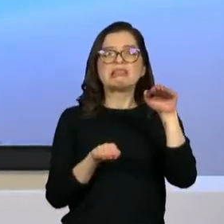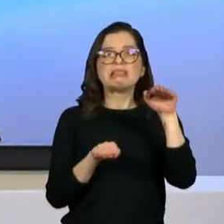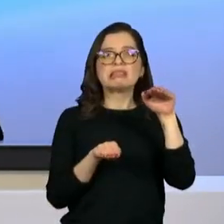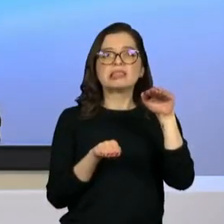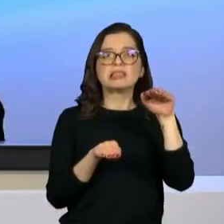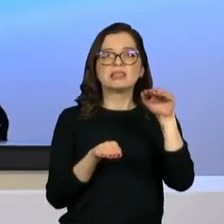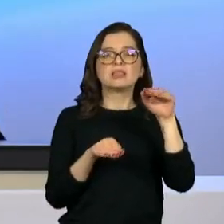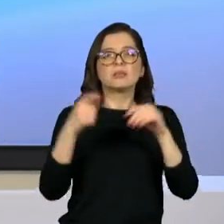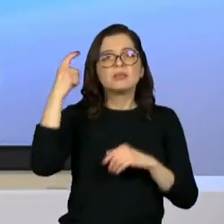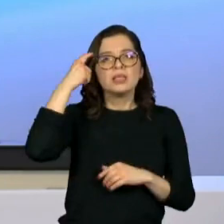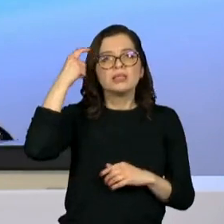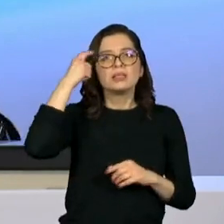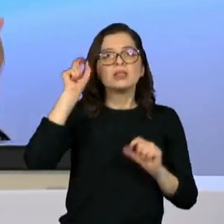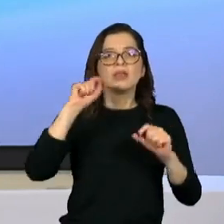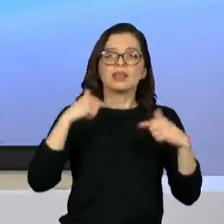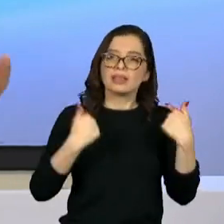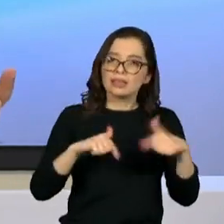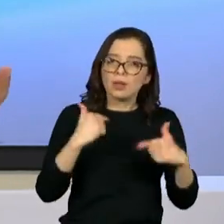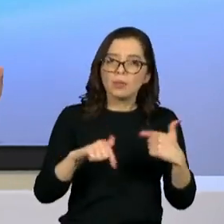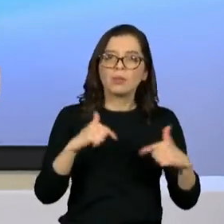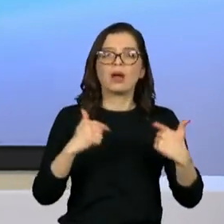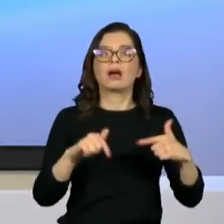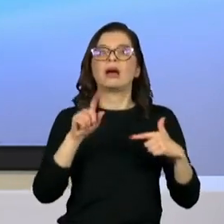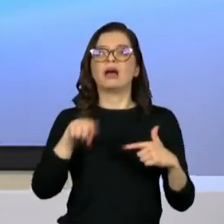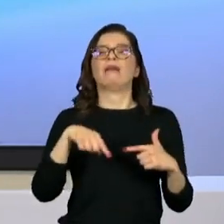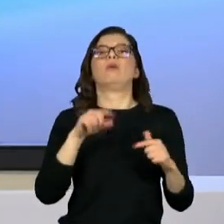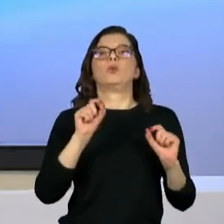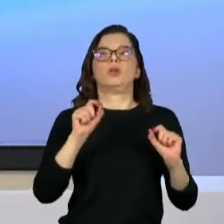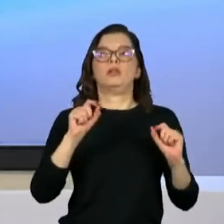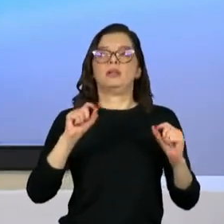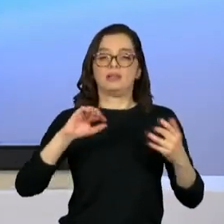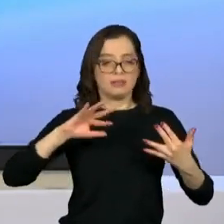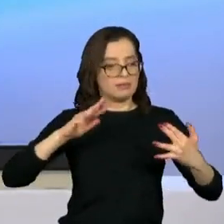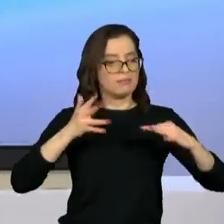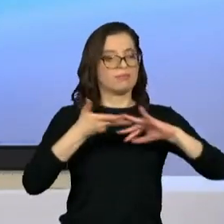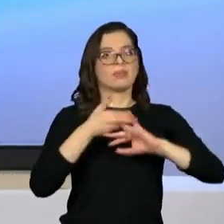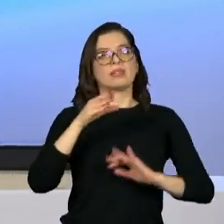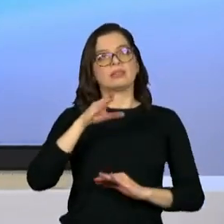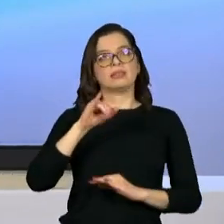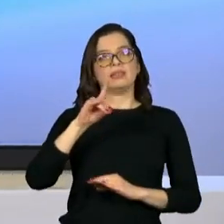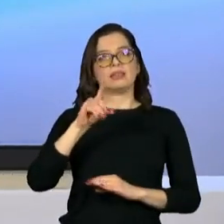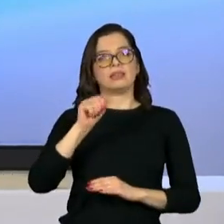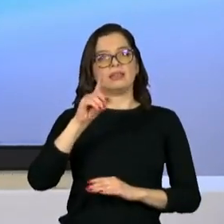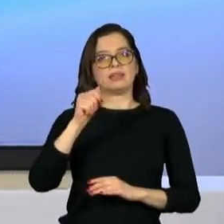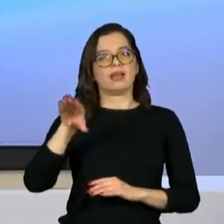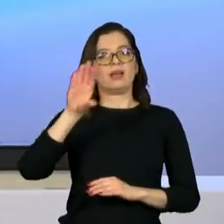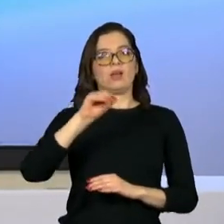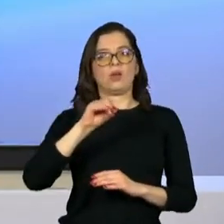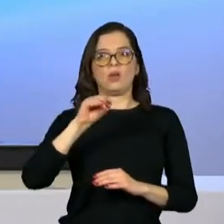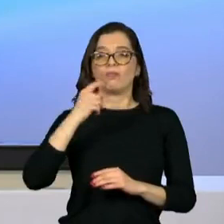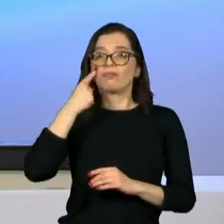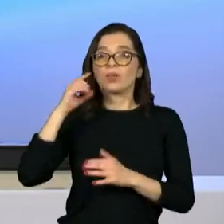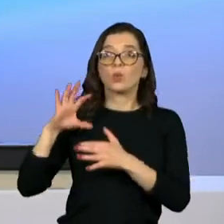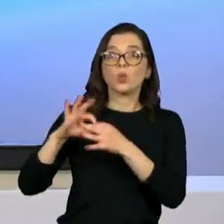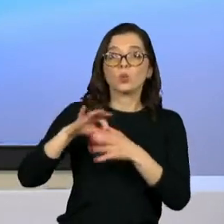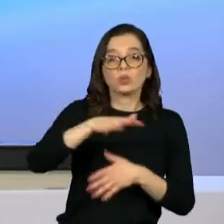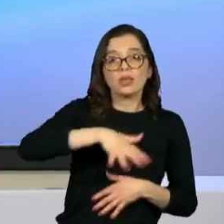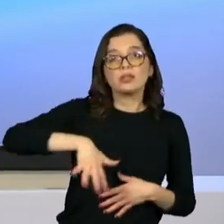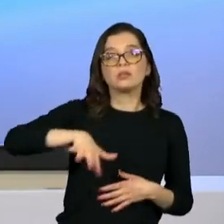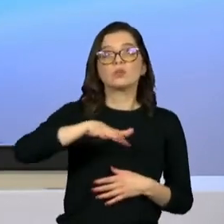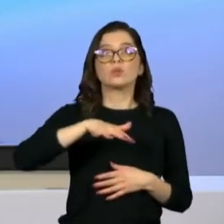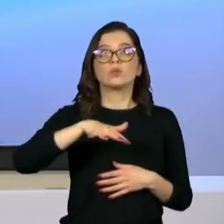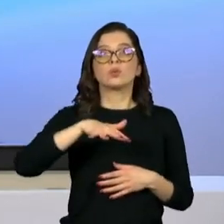que seria geração de cidadãos virtuosos, dentro do contexto do capitalismo de hoje, onde você tem um